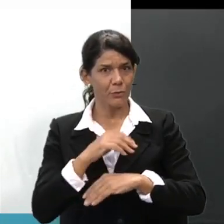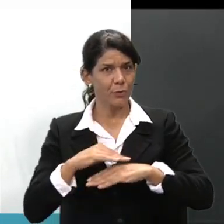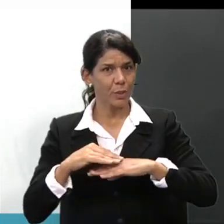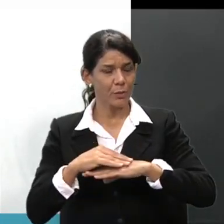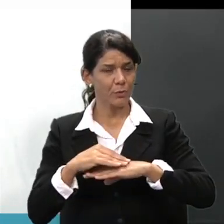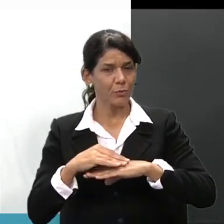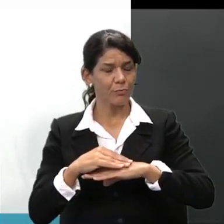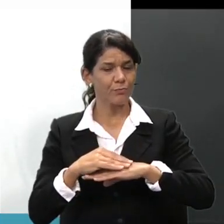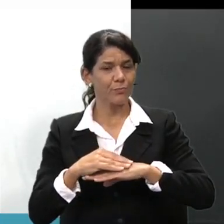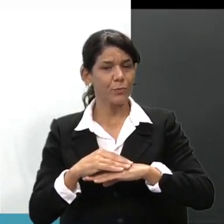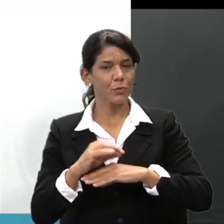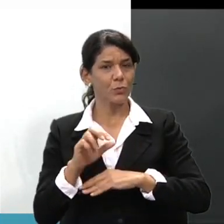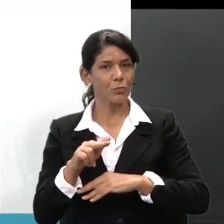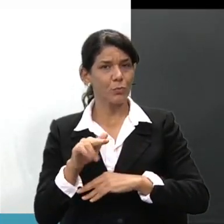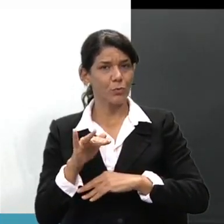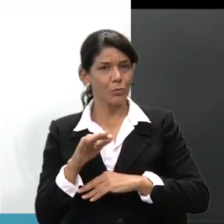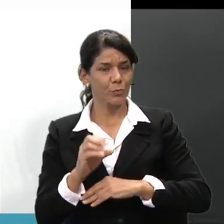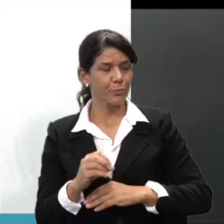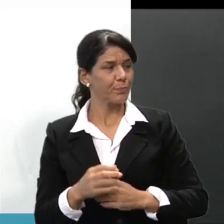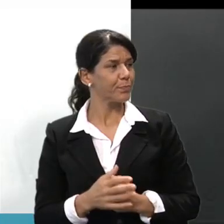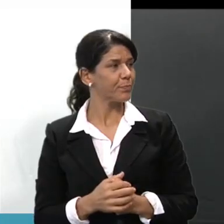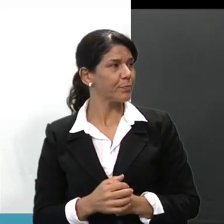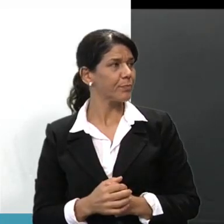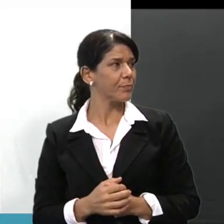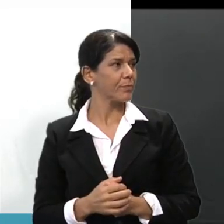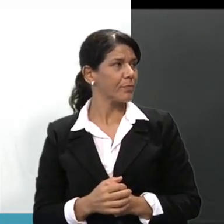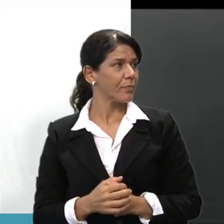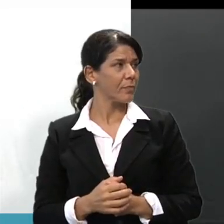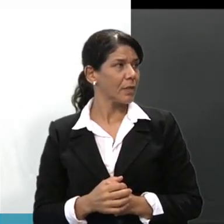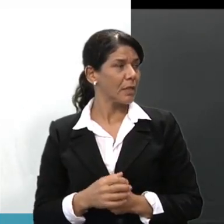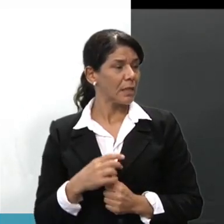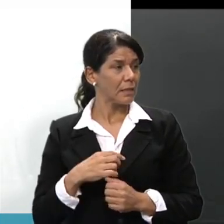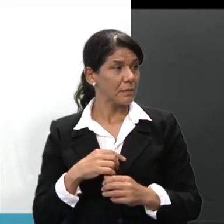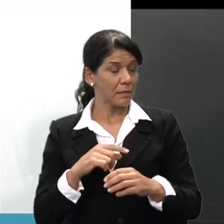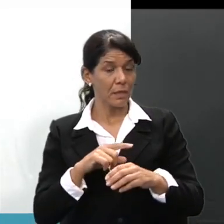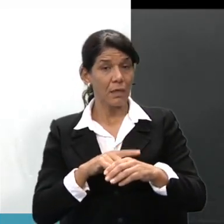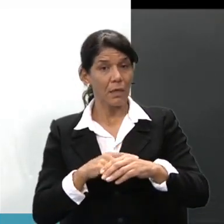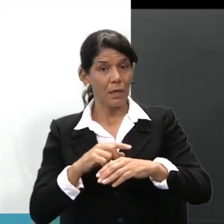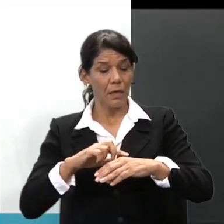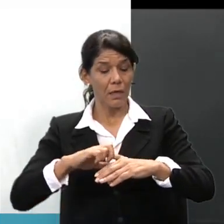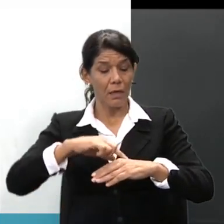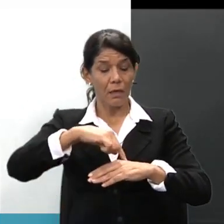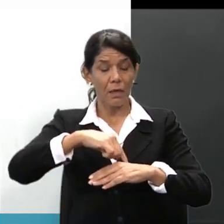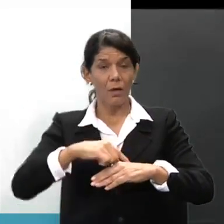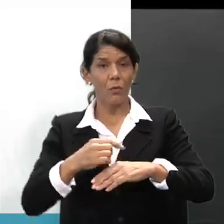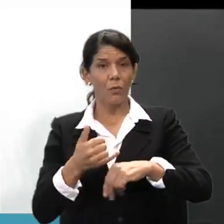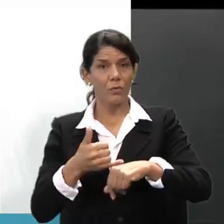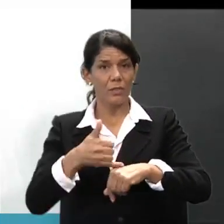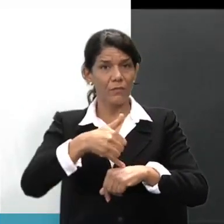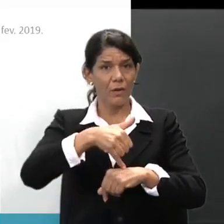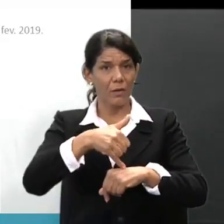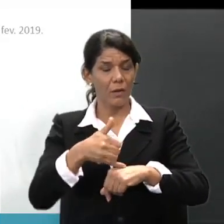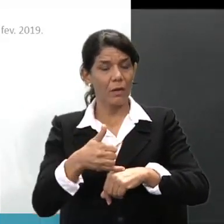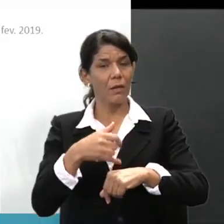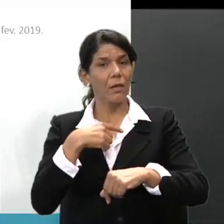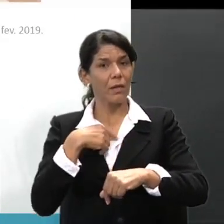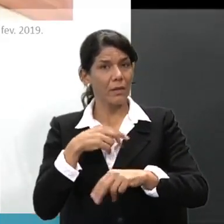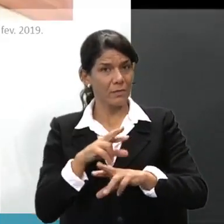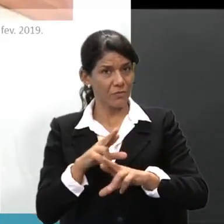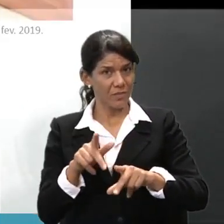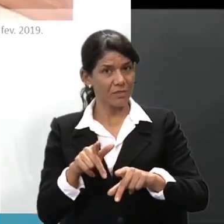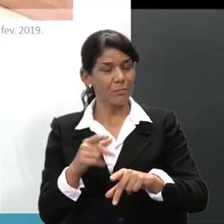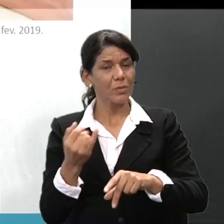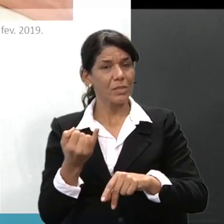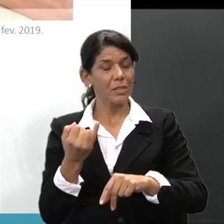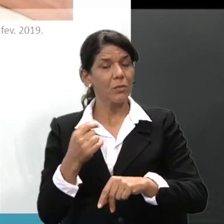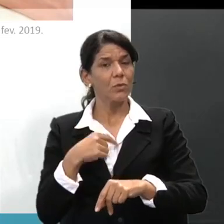que é direto, então, no músculo. Então, veja que a angulação ela faz toda a diferença. Quando eu vou aplicar um medicamento endovenoso, eu